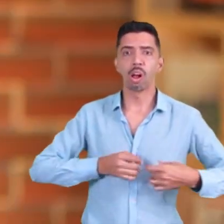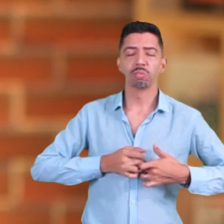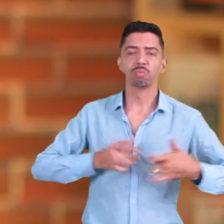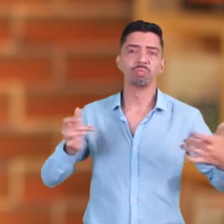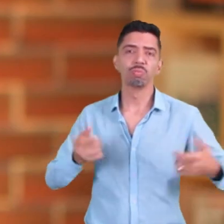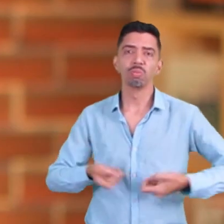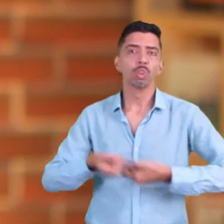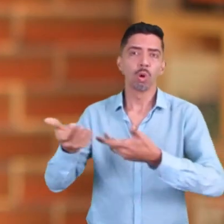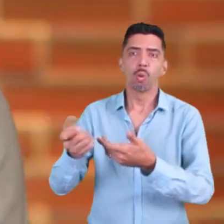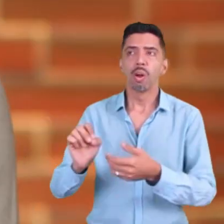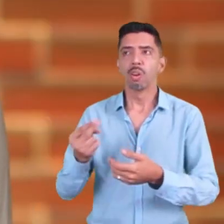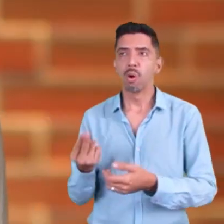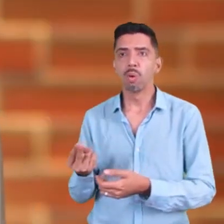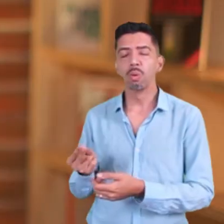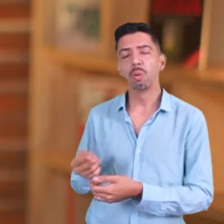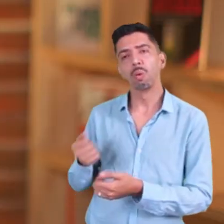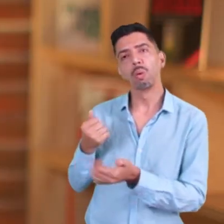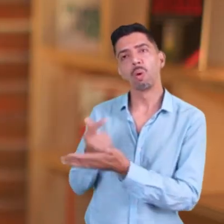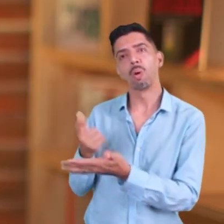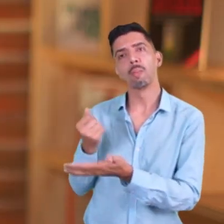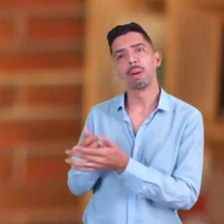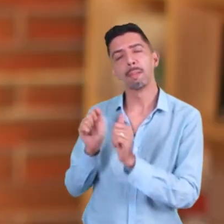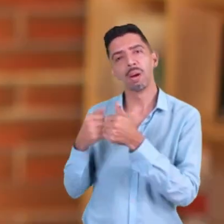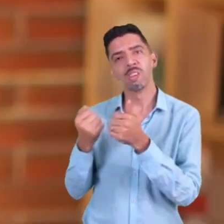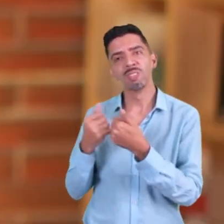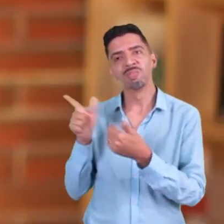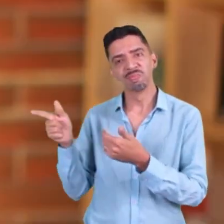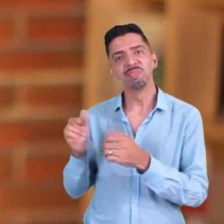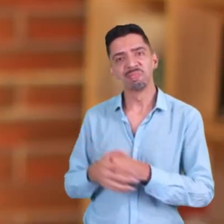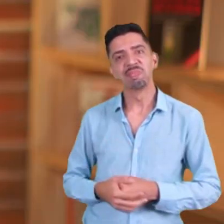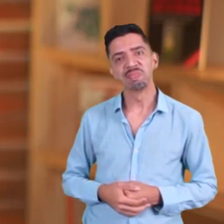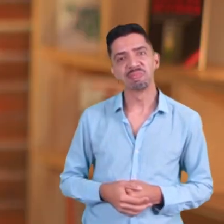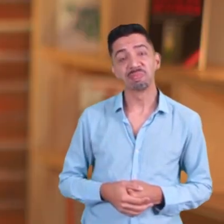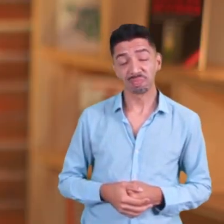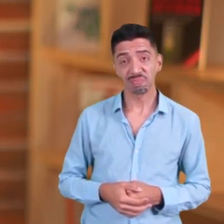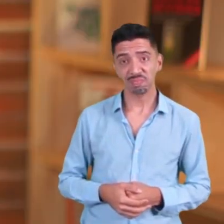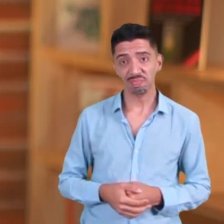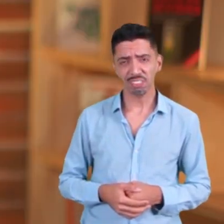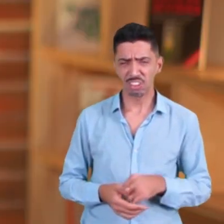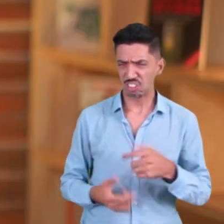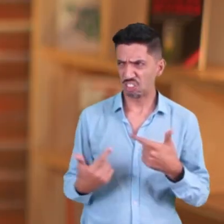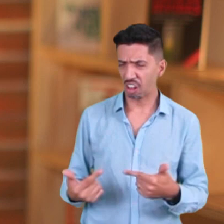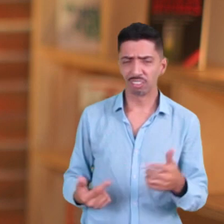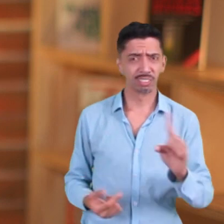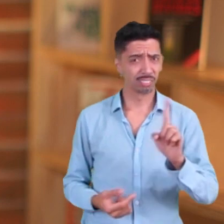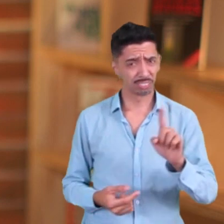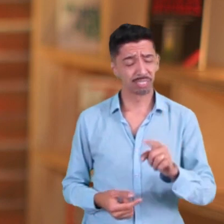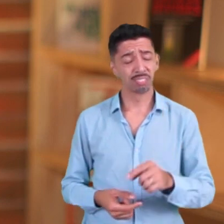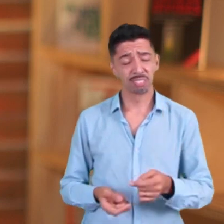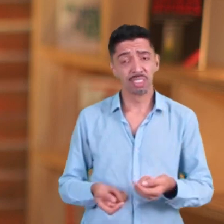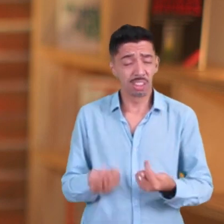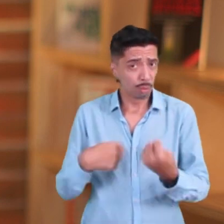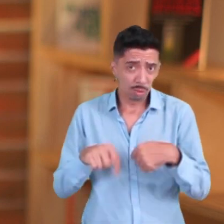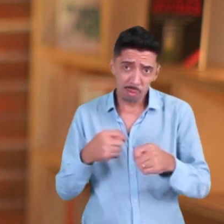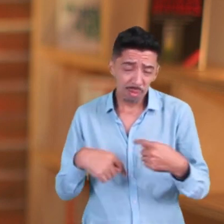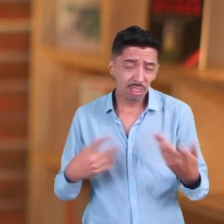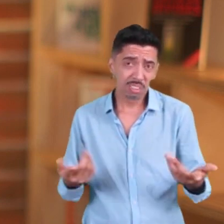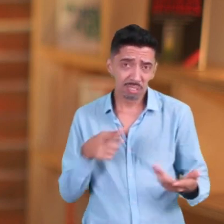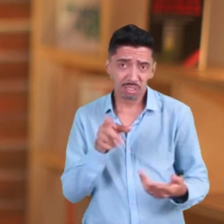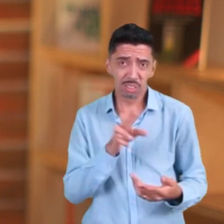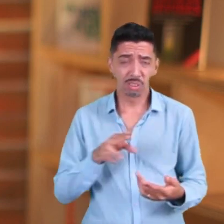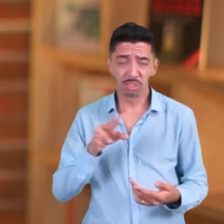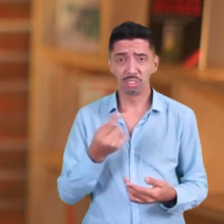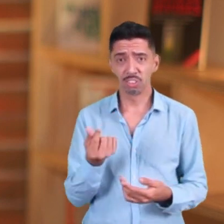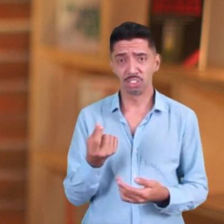nossa, que coisa chata. Não, isso chama-se economizar, usando a reciclagem como um meio para você não